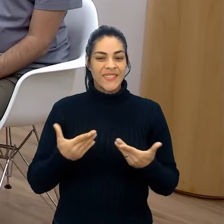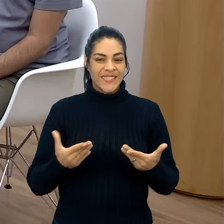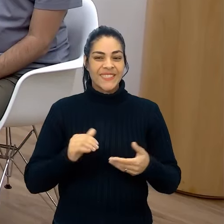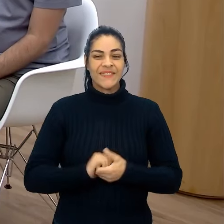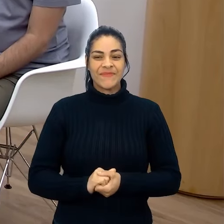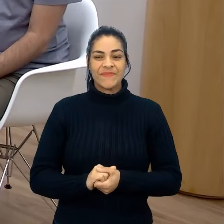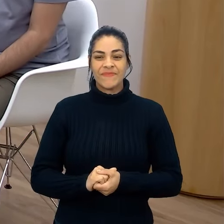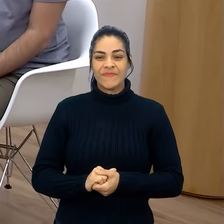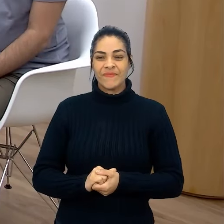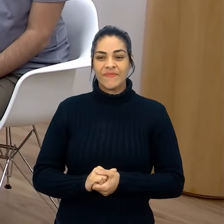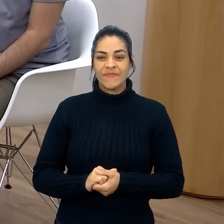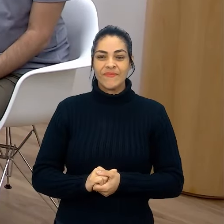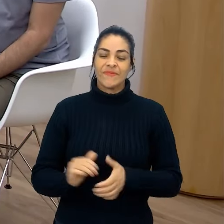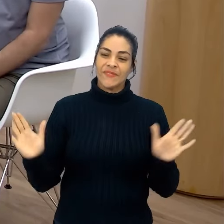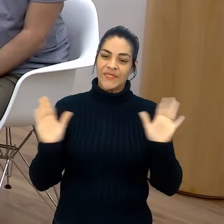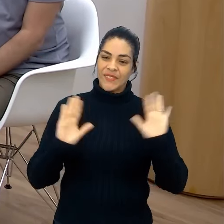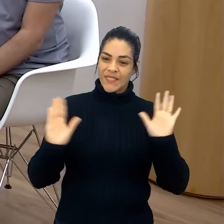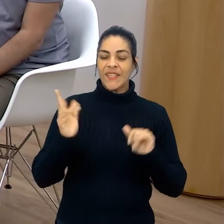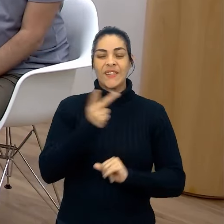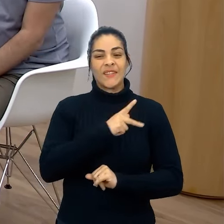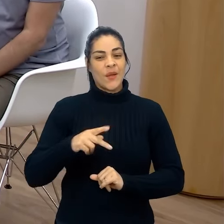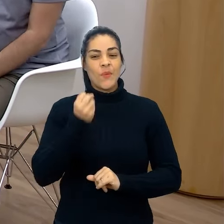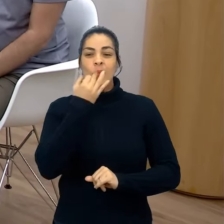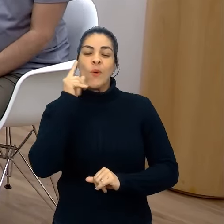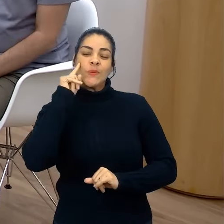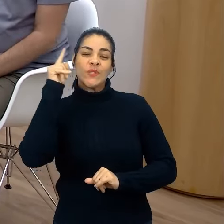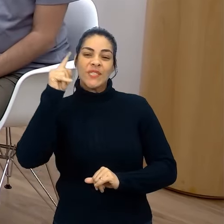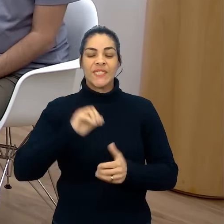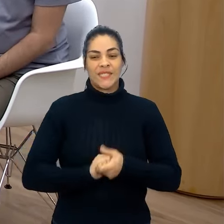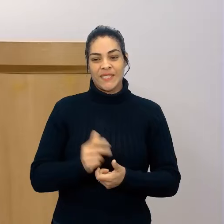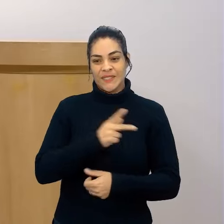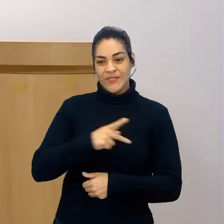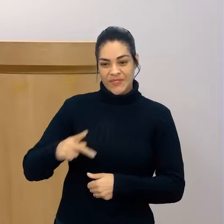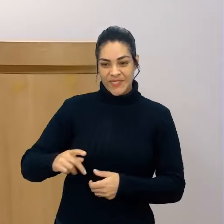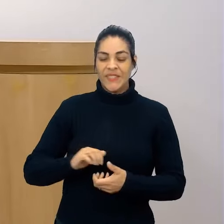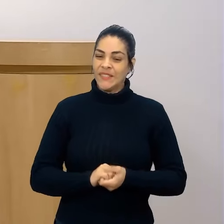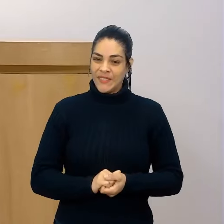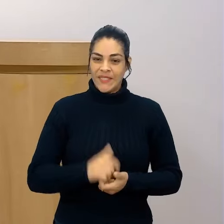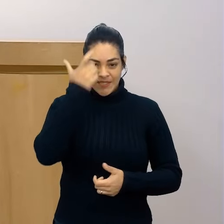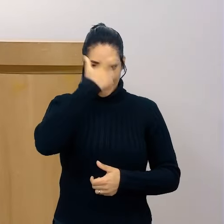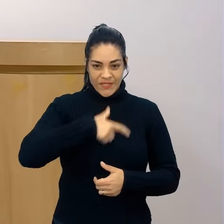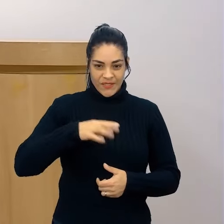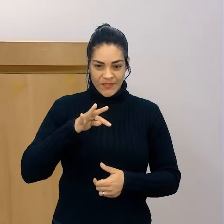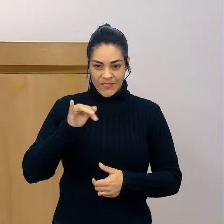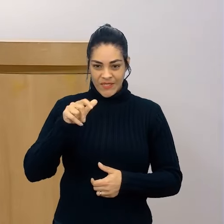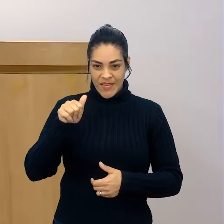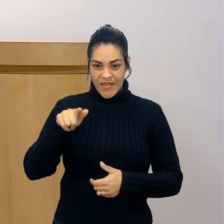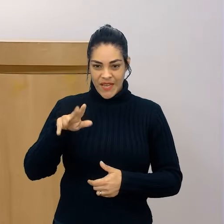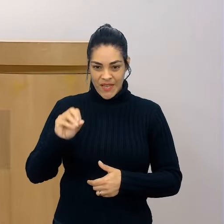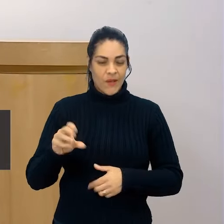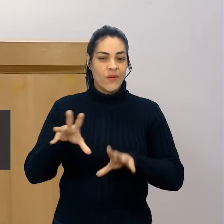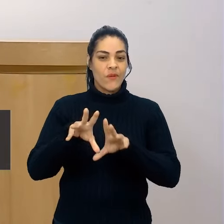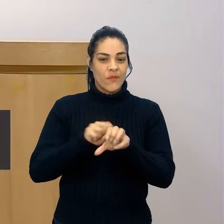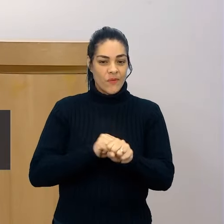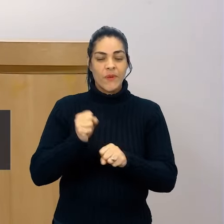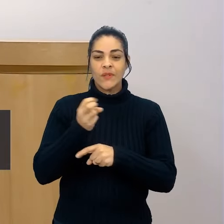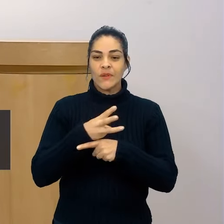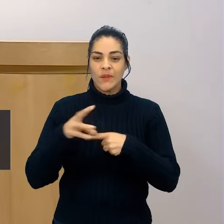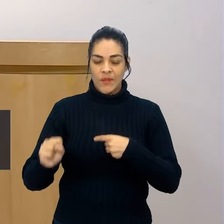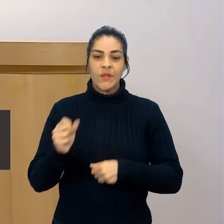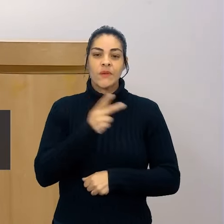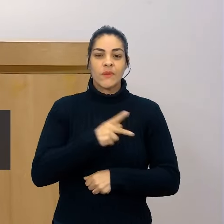aí. Olá, professores, bom dia, professoras. Eu sou o Thiago, sou formador EFAP, sou